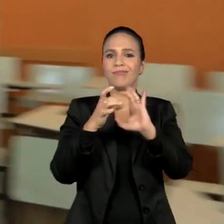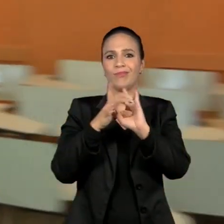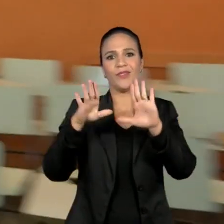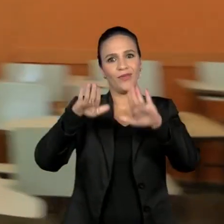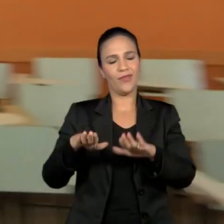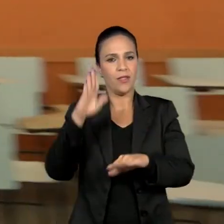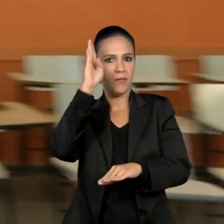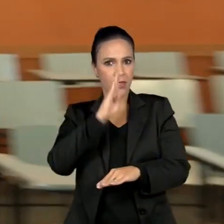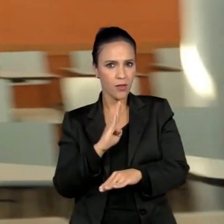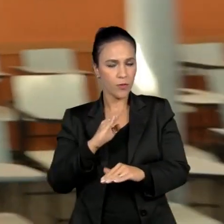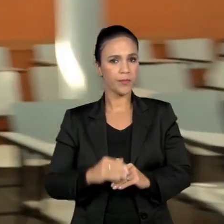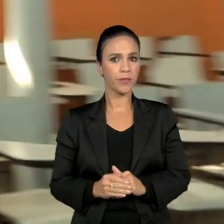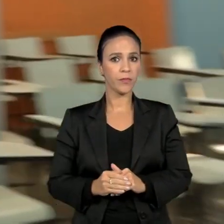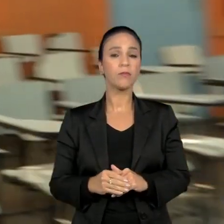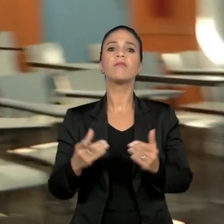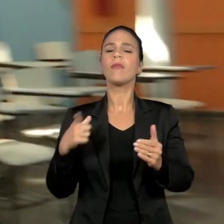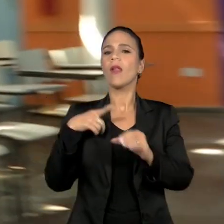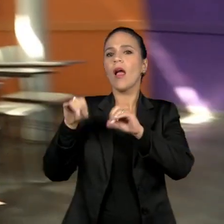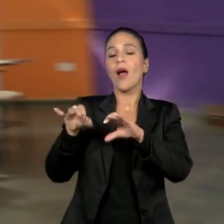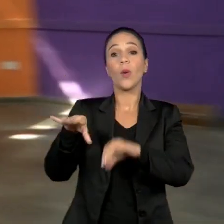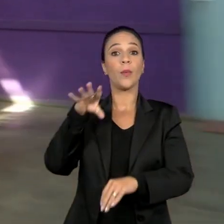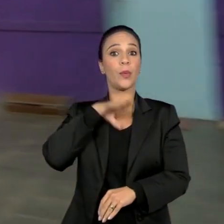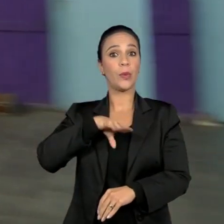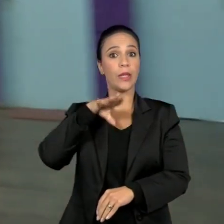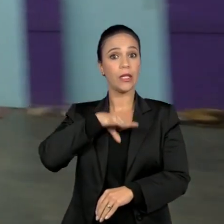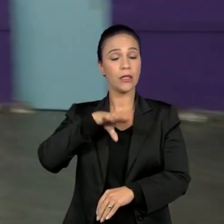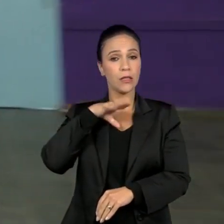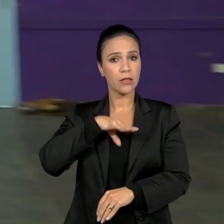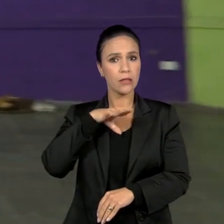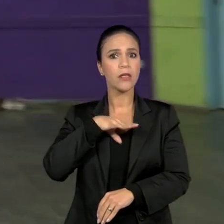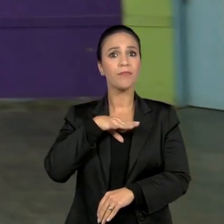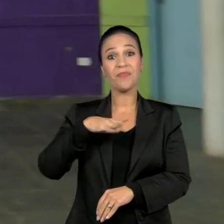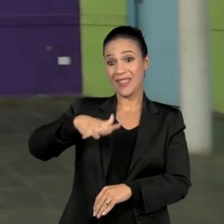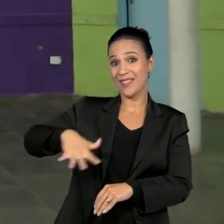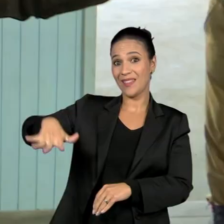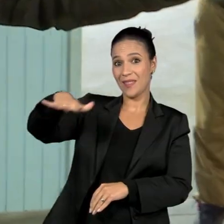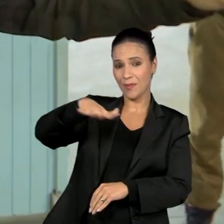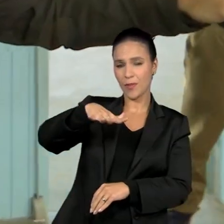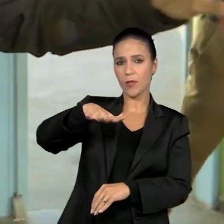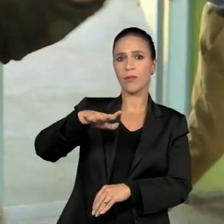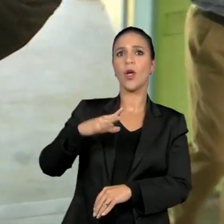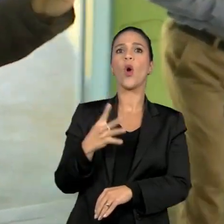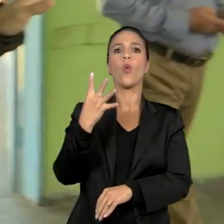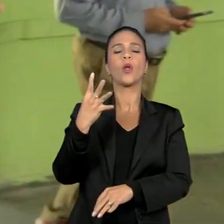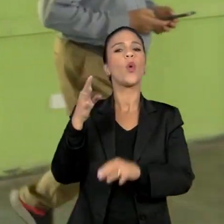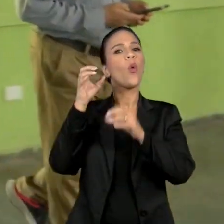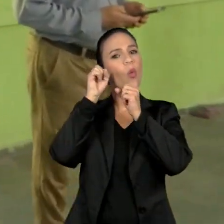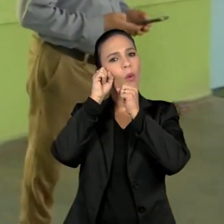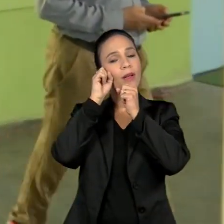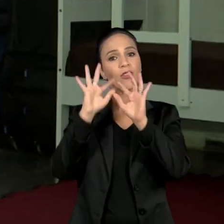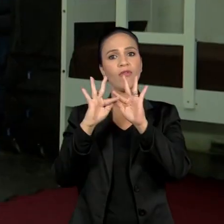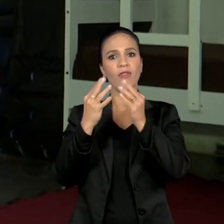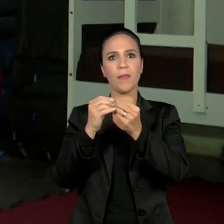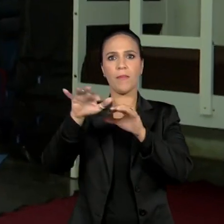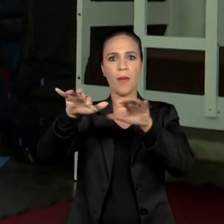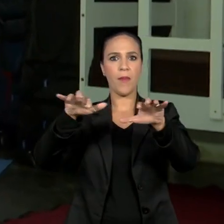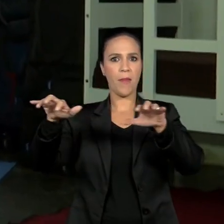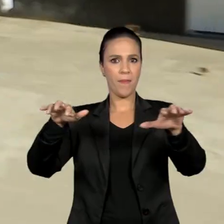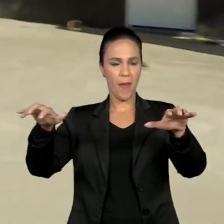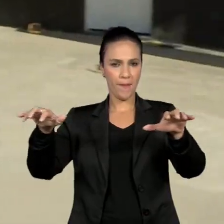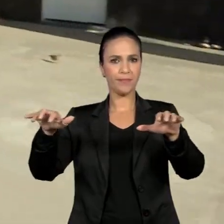Geralmente essa parte da casa tem um bom acesso ao Wi-Fi, então as famílias se reúnem muito aqui para falar com parentes que ainda estão no Afeganistão ou em outros